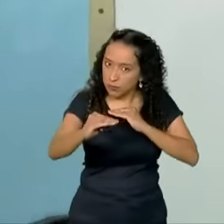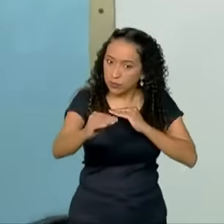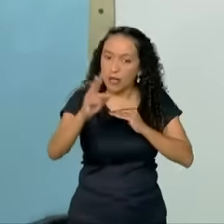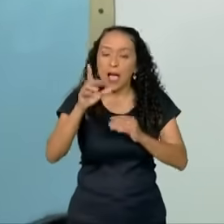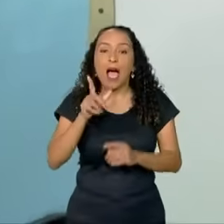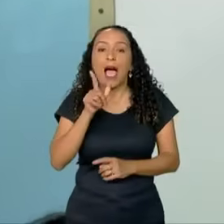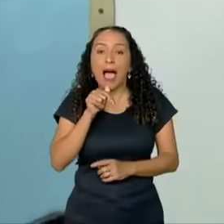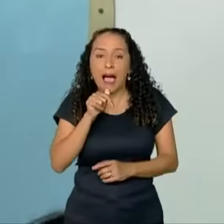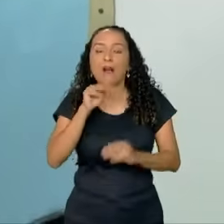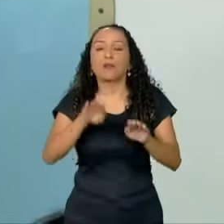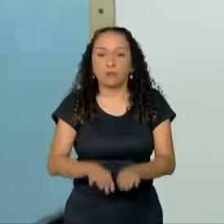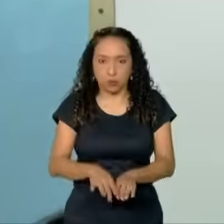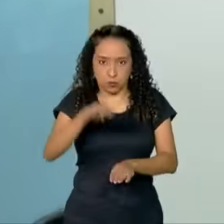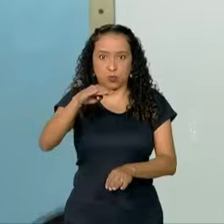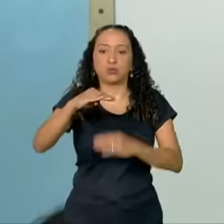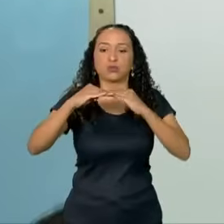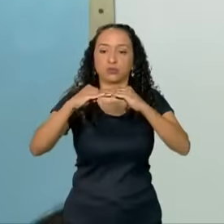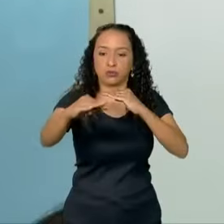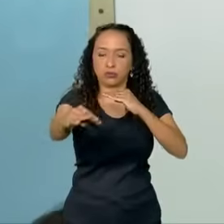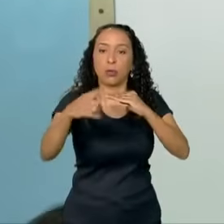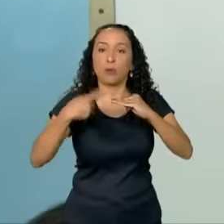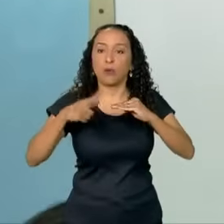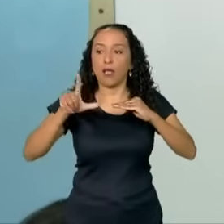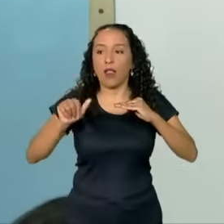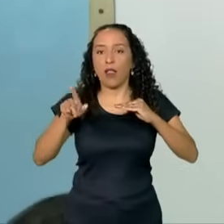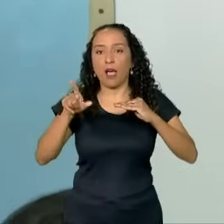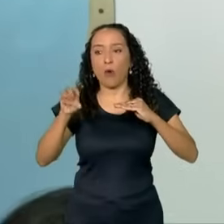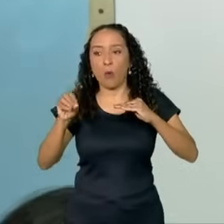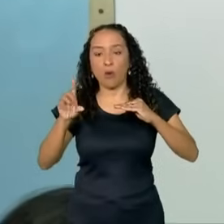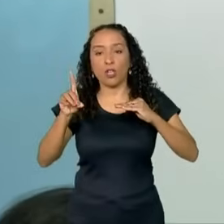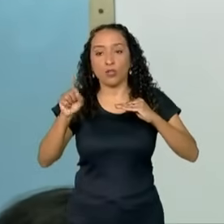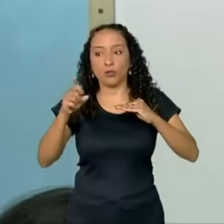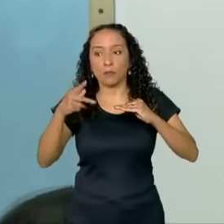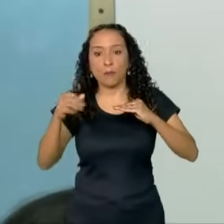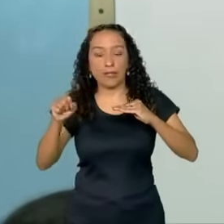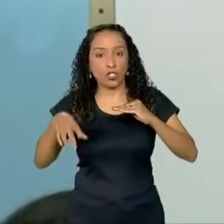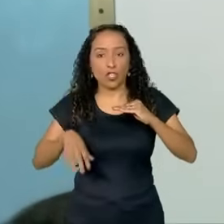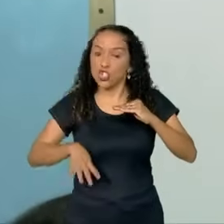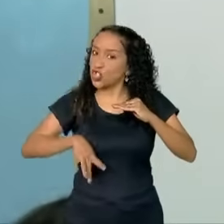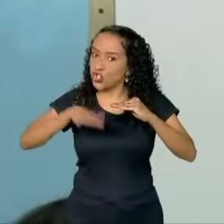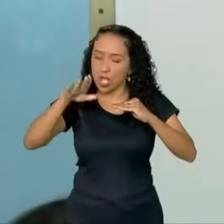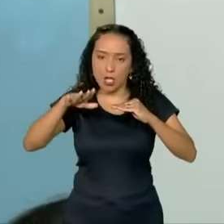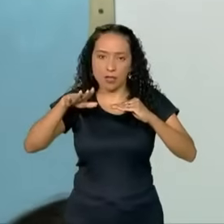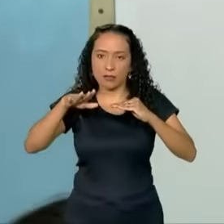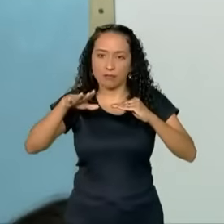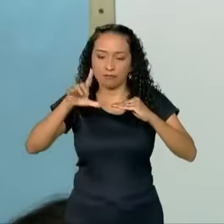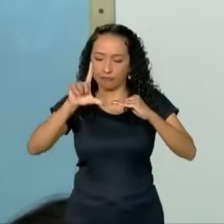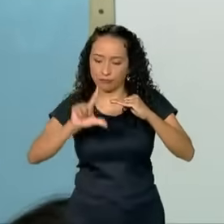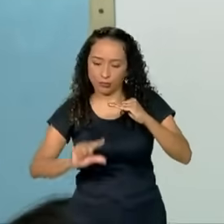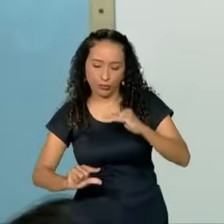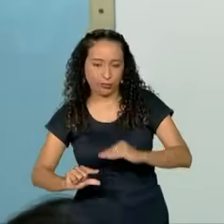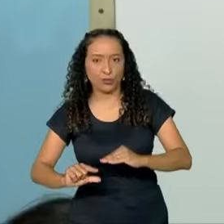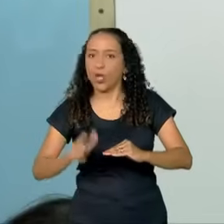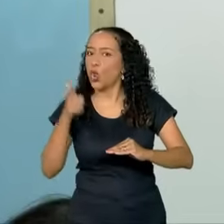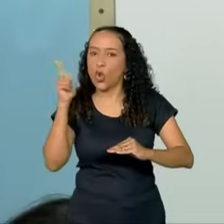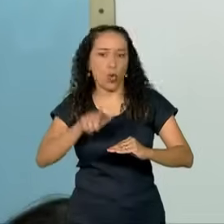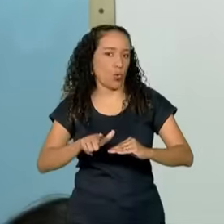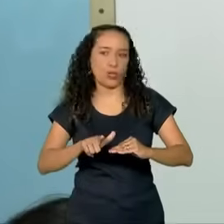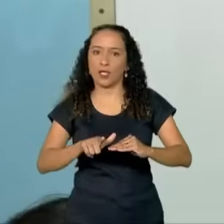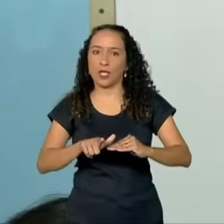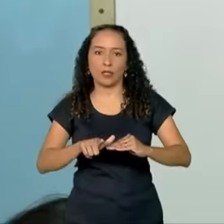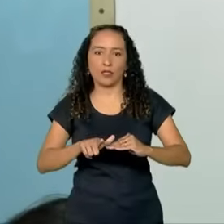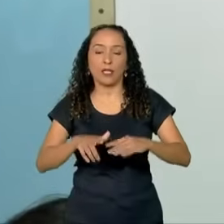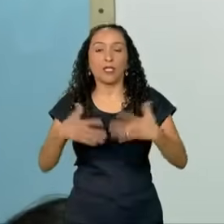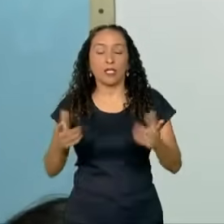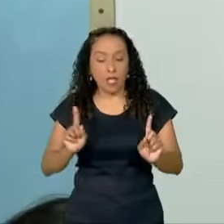essa água vai ficar aqui porque a Lagoa dos Patos está cheia. Não deixa essa água descer, presidente Rodrigo Pacheco, presidente Lula. Então,